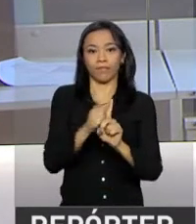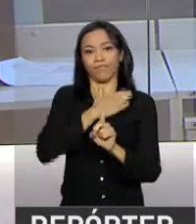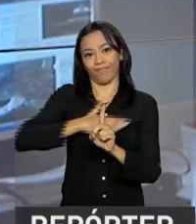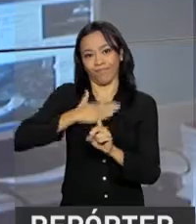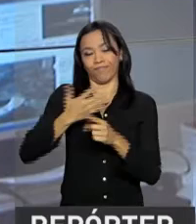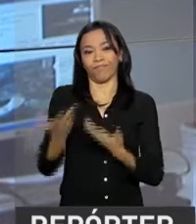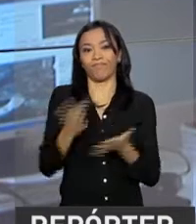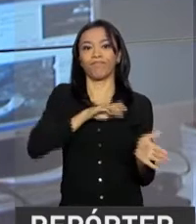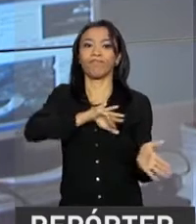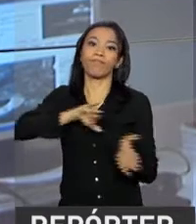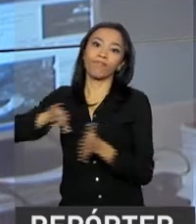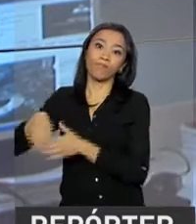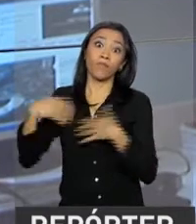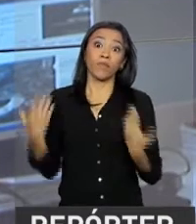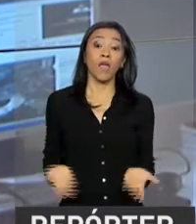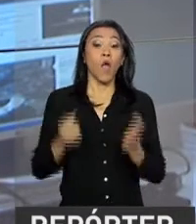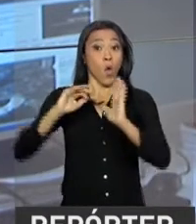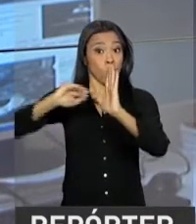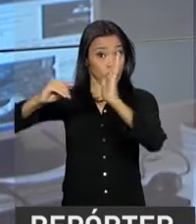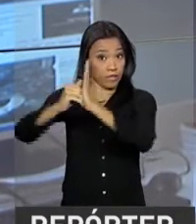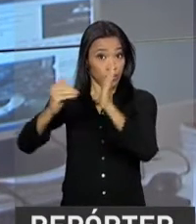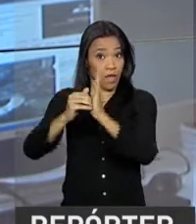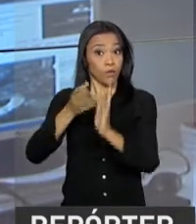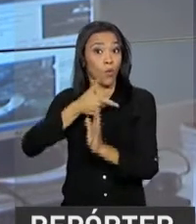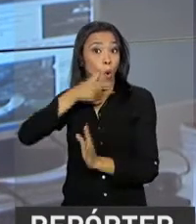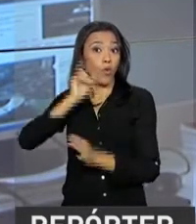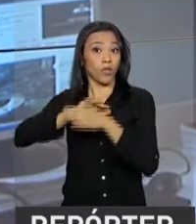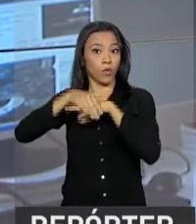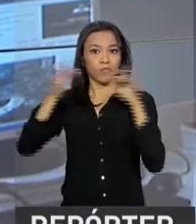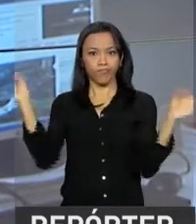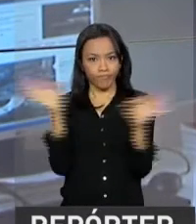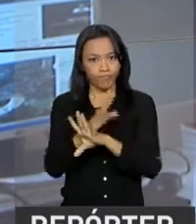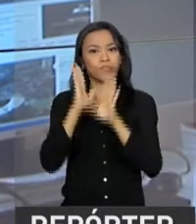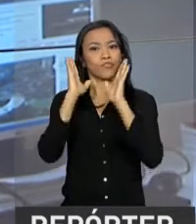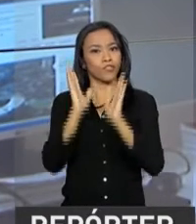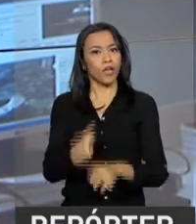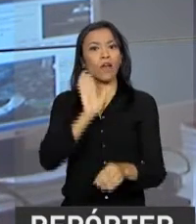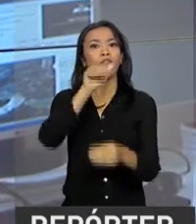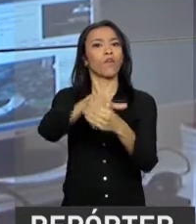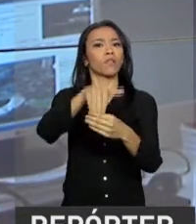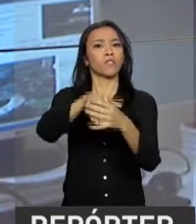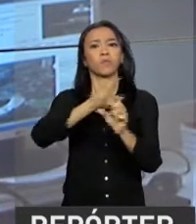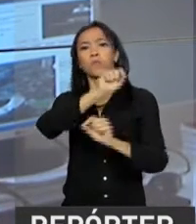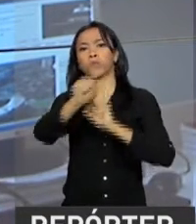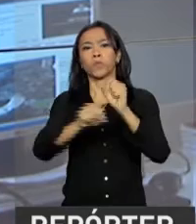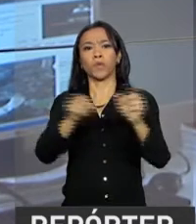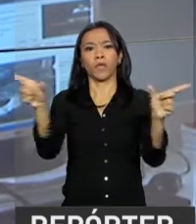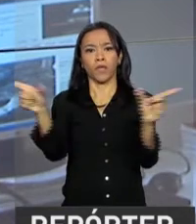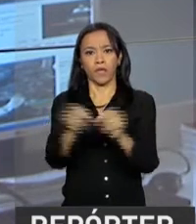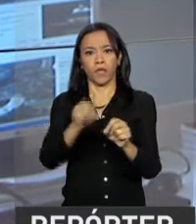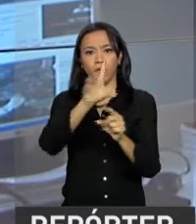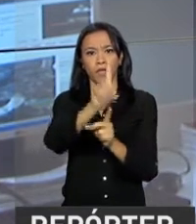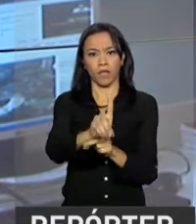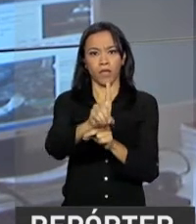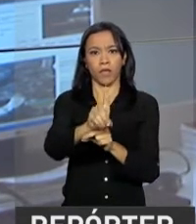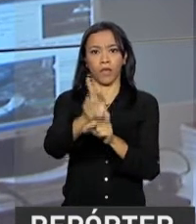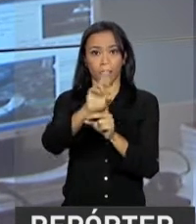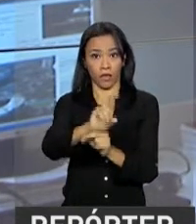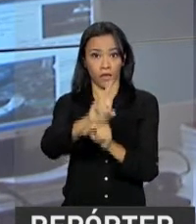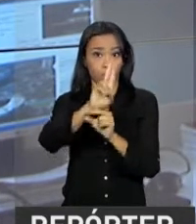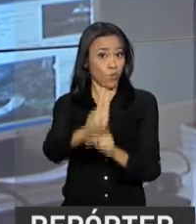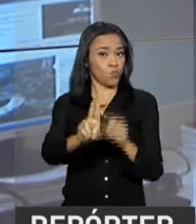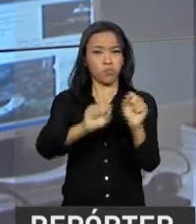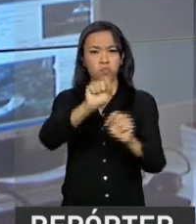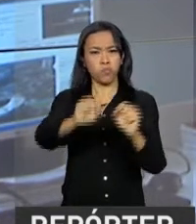agosto. O Senado concluiu na noite de ontem a votação da desvinculação de receitas da União, a chamada DRU.